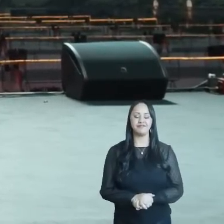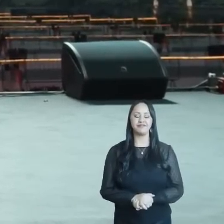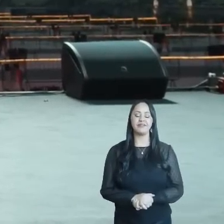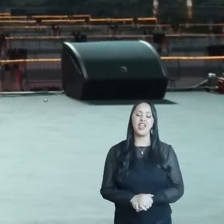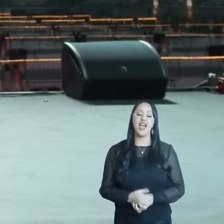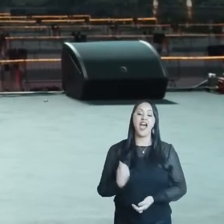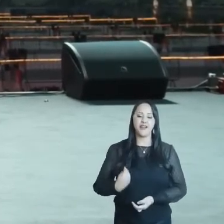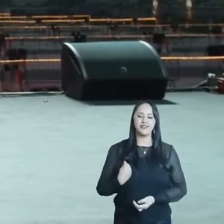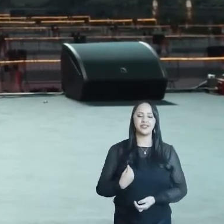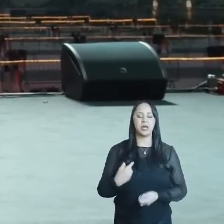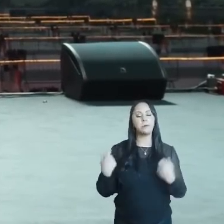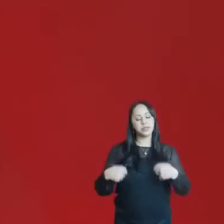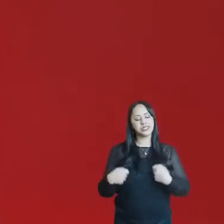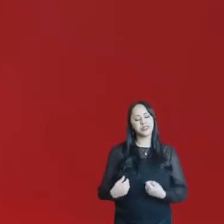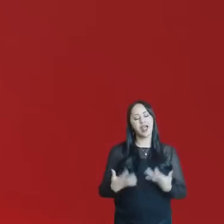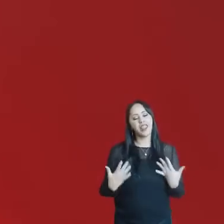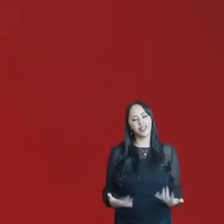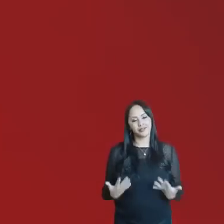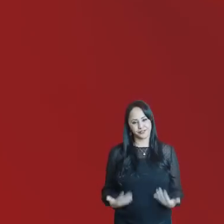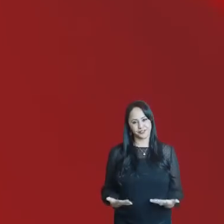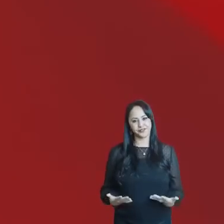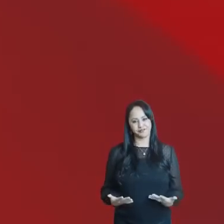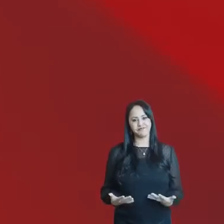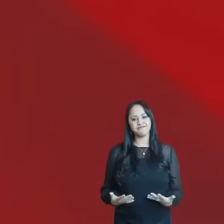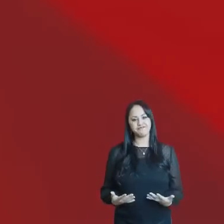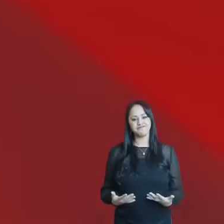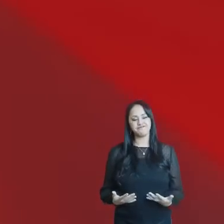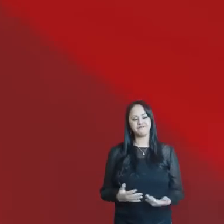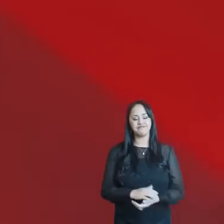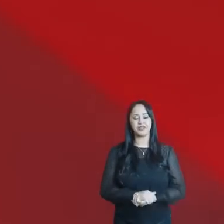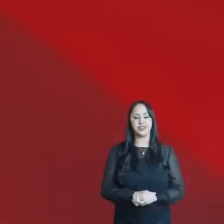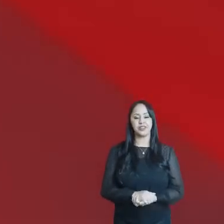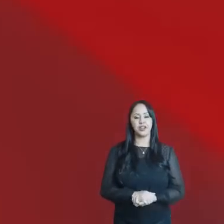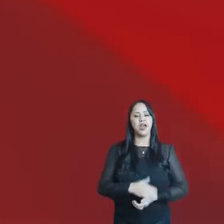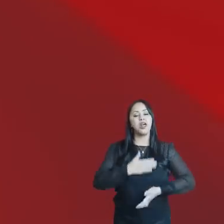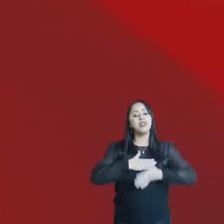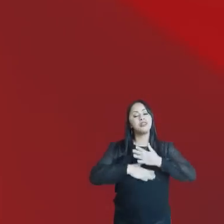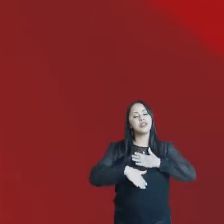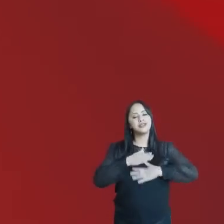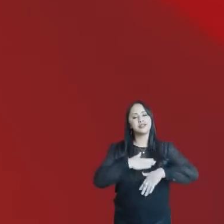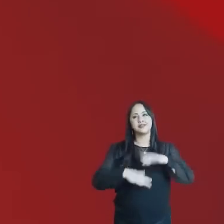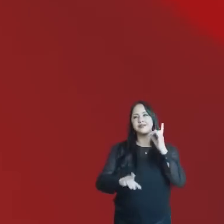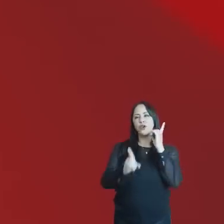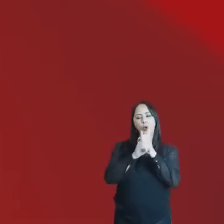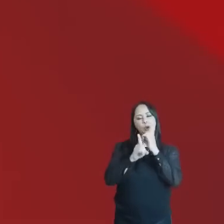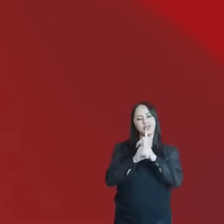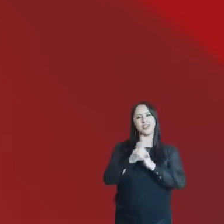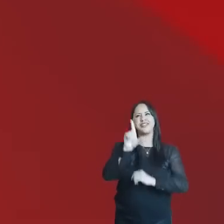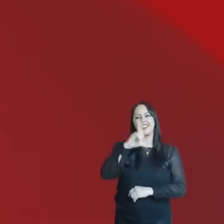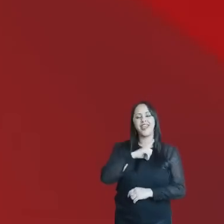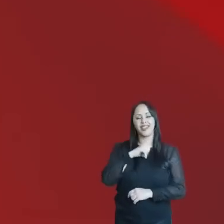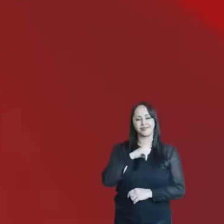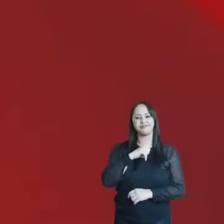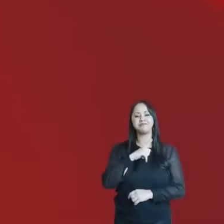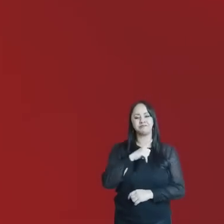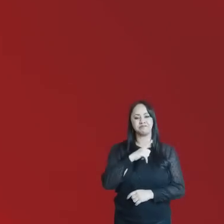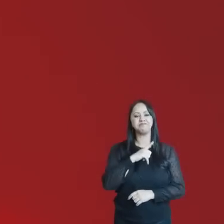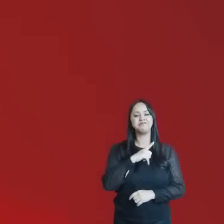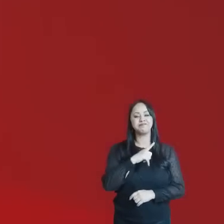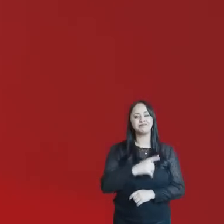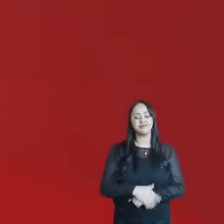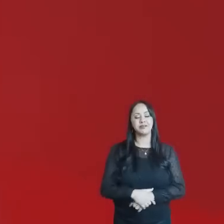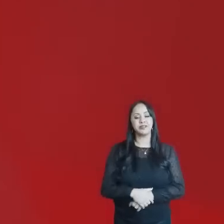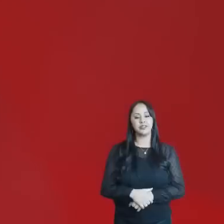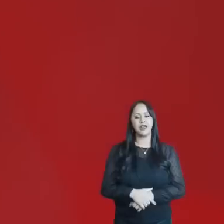é leve. O fardo é leve. Descanso encontro em ti. Olha essa palavra, descanso encontro em